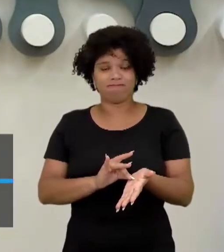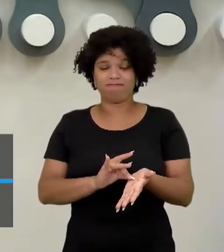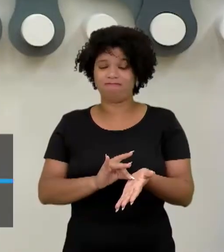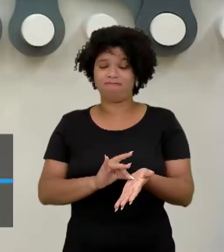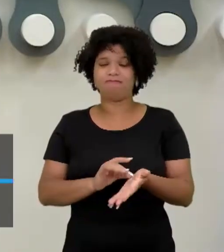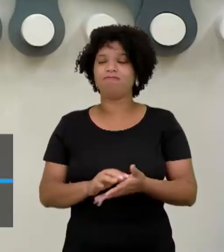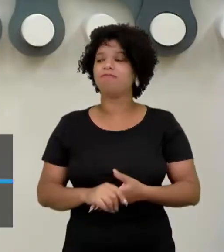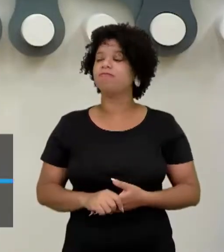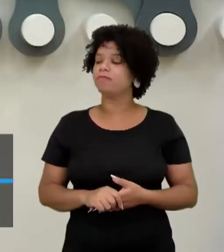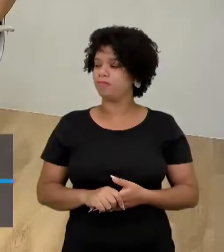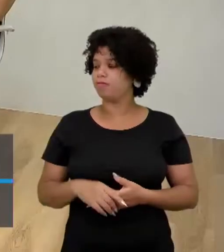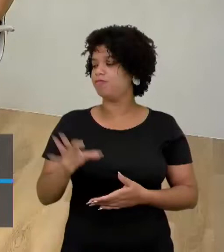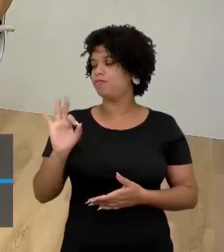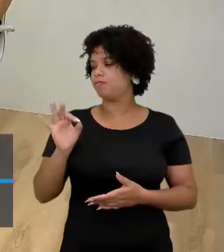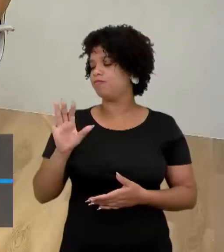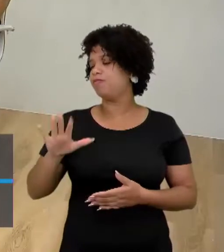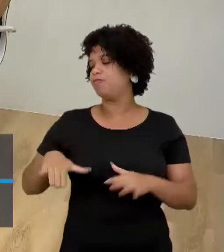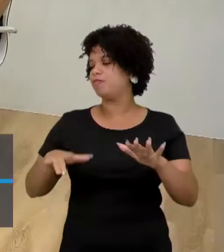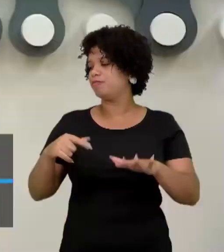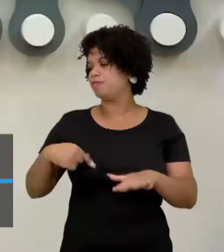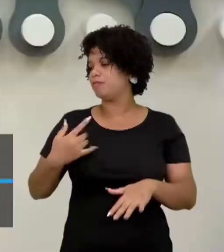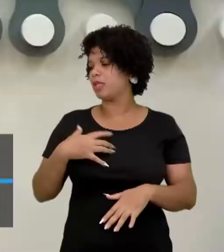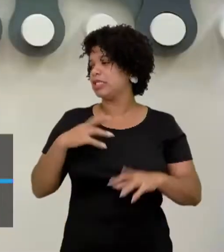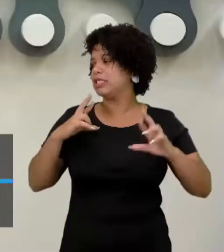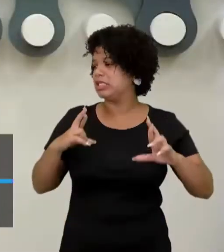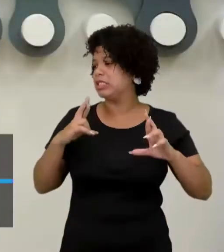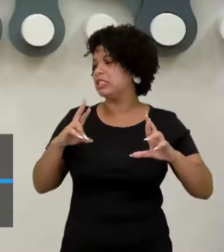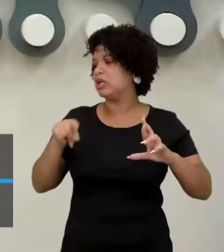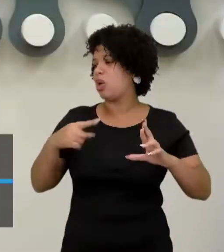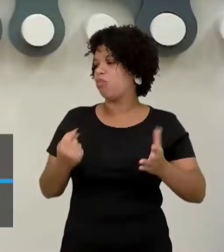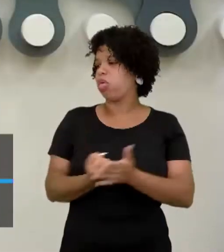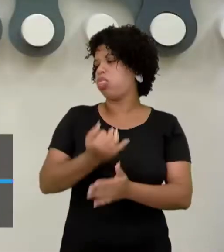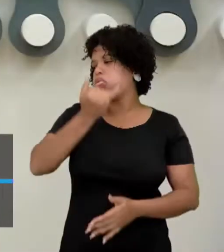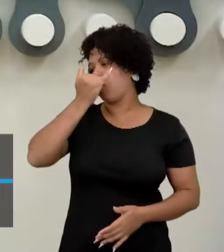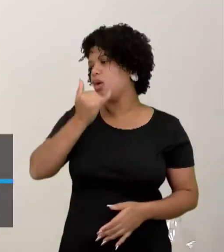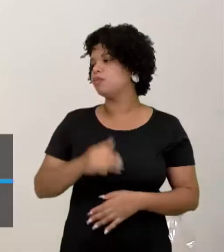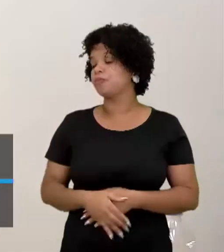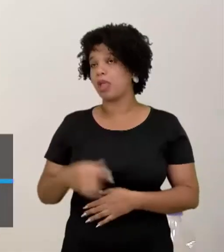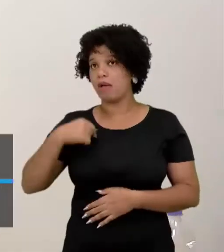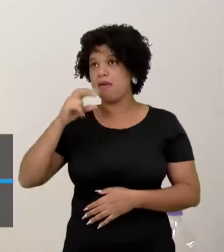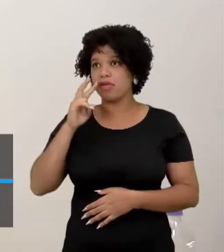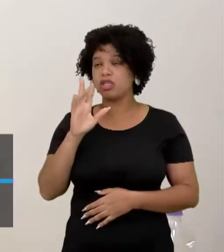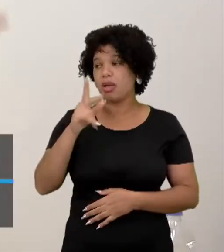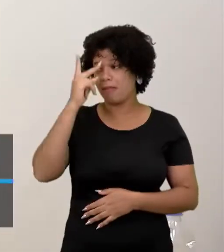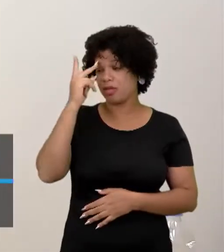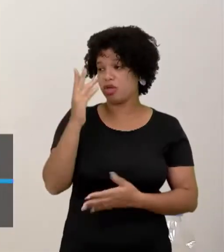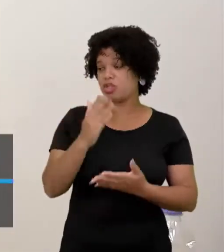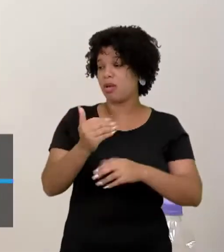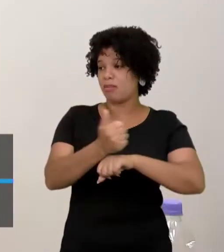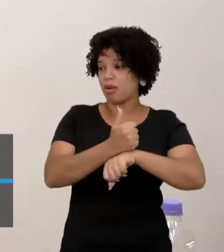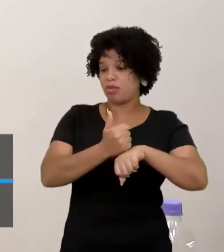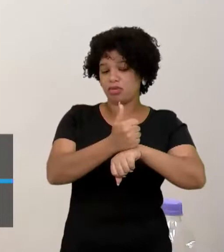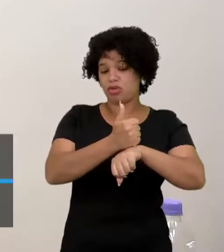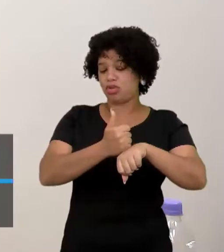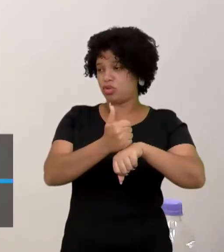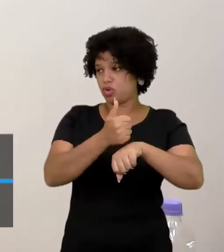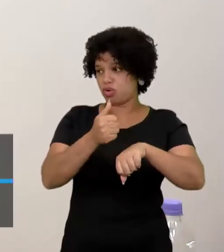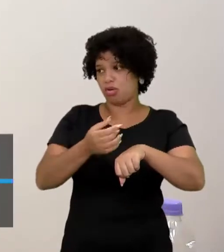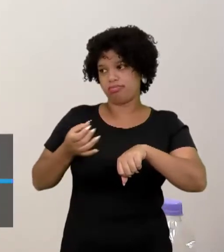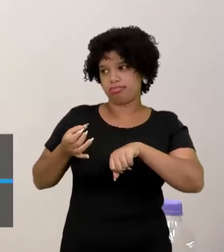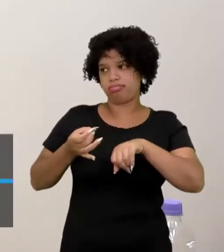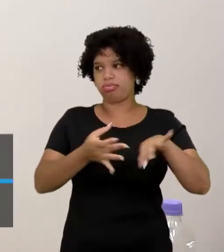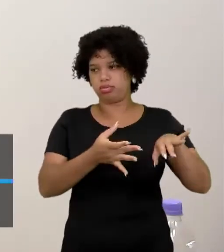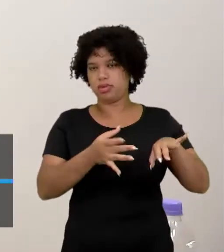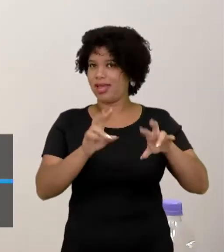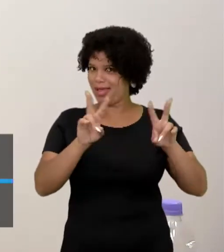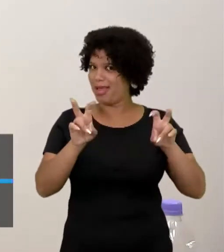errado. E a gente acaba se frustrando também, né? Hoje é muito comum pessoas abandonarem profissões, abandonarem entre muitas aspas